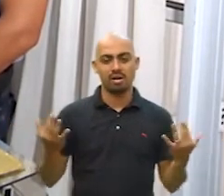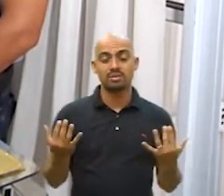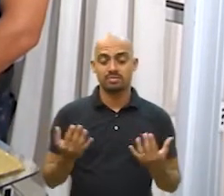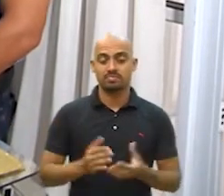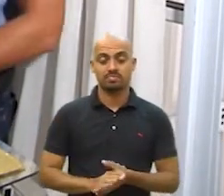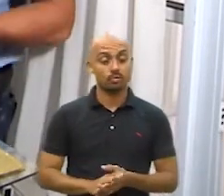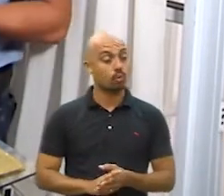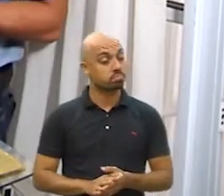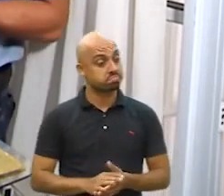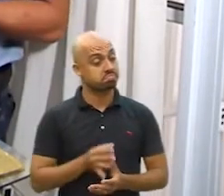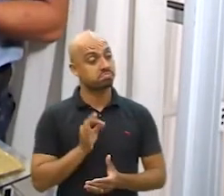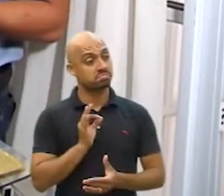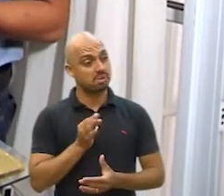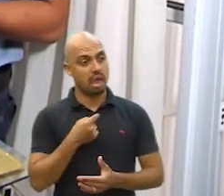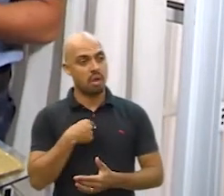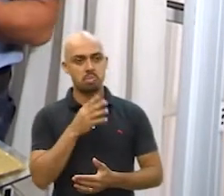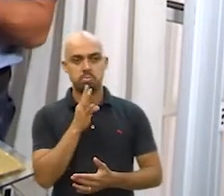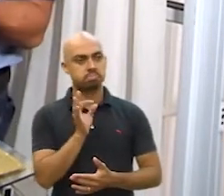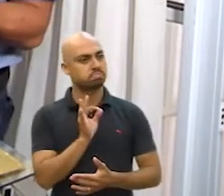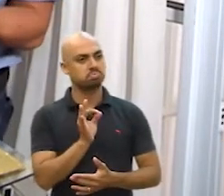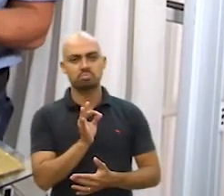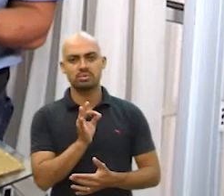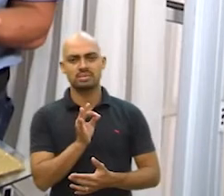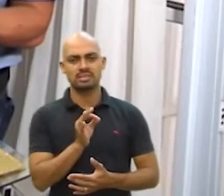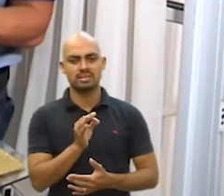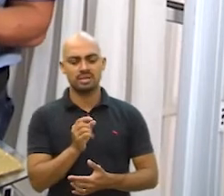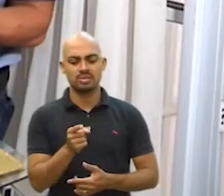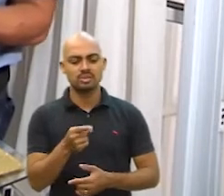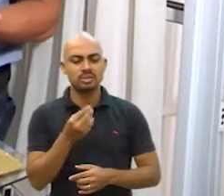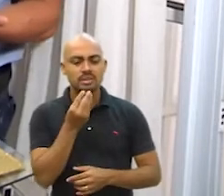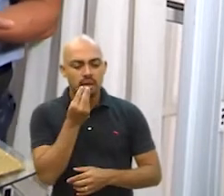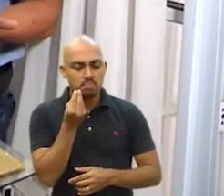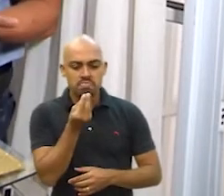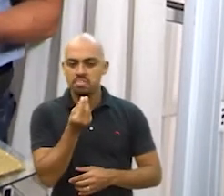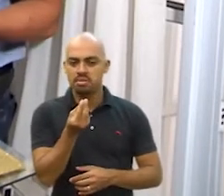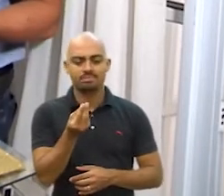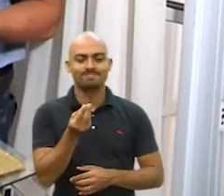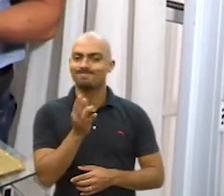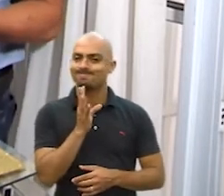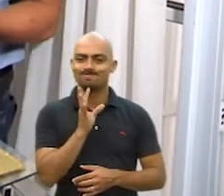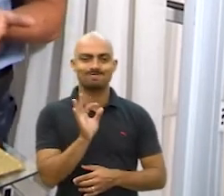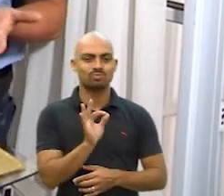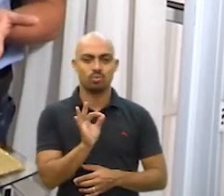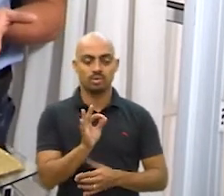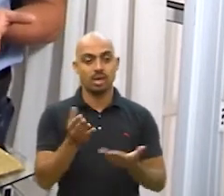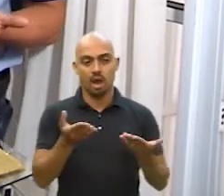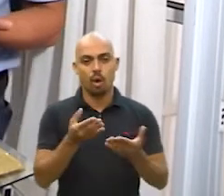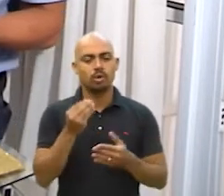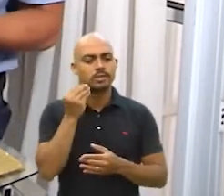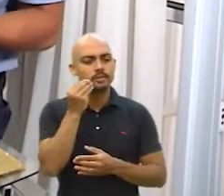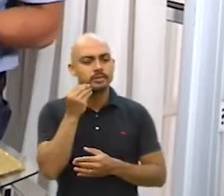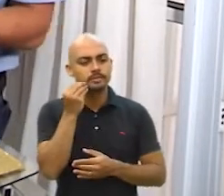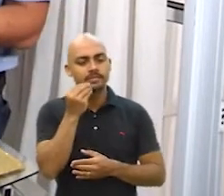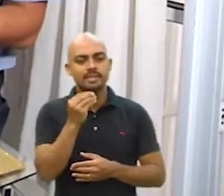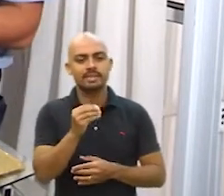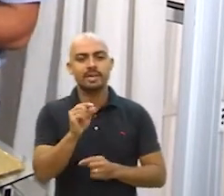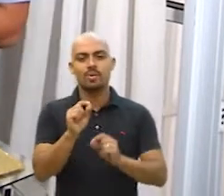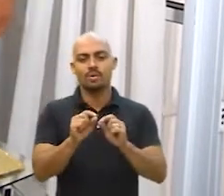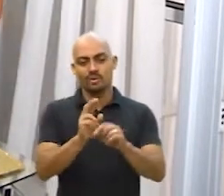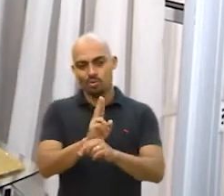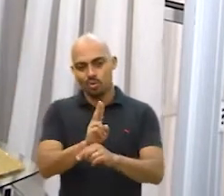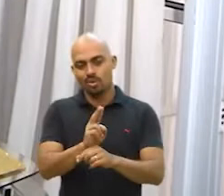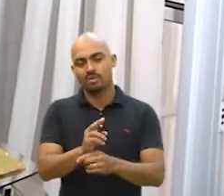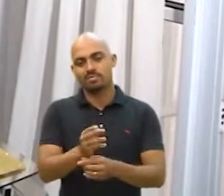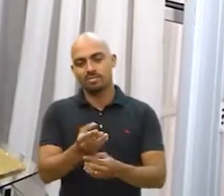vou falar a verdade, eu não conhecia e nem sei o gosto que tem. Então, chegou a hora, né, de conhecer a Beldroega,